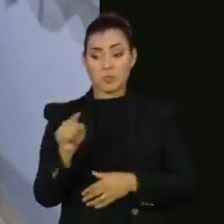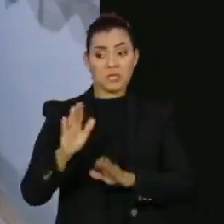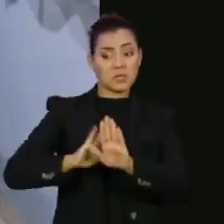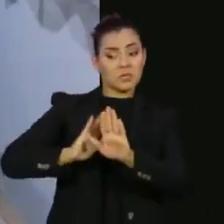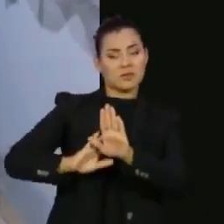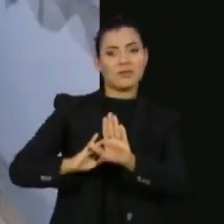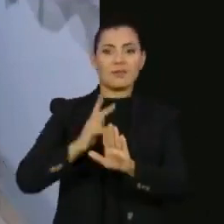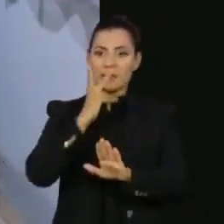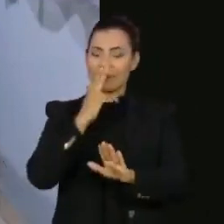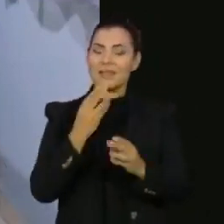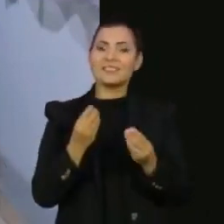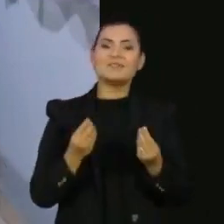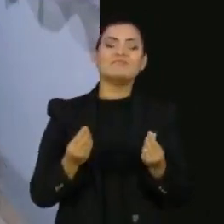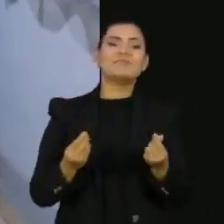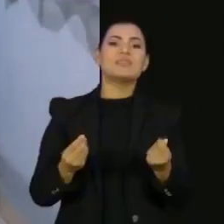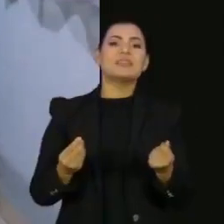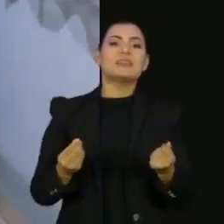assim...